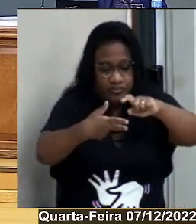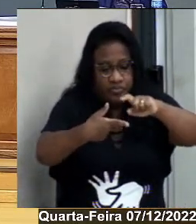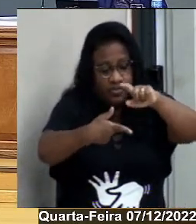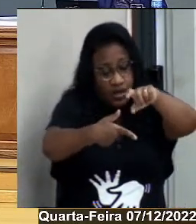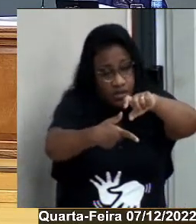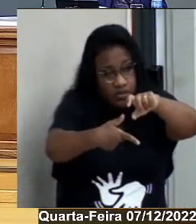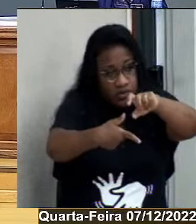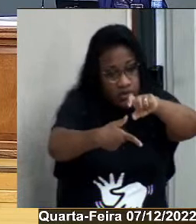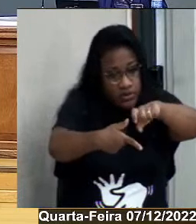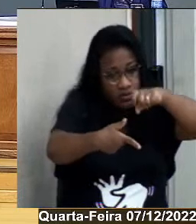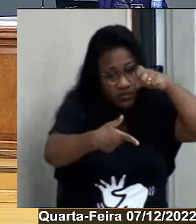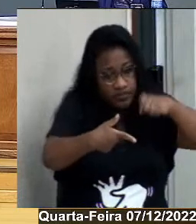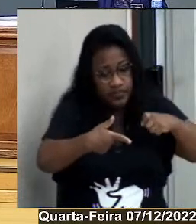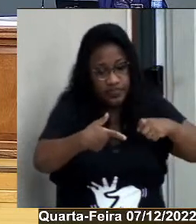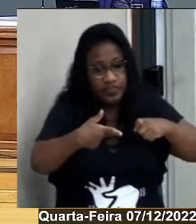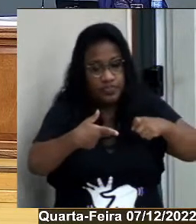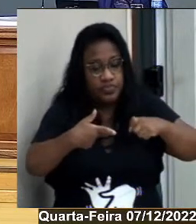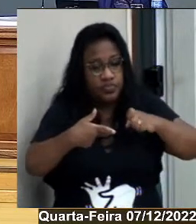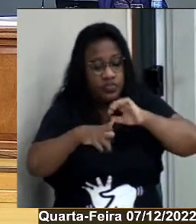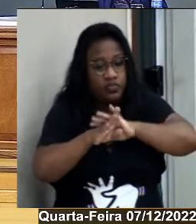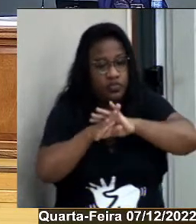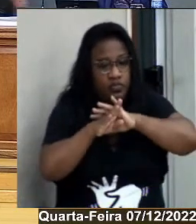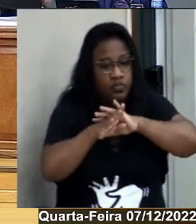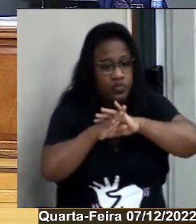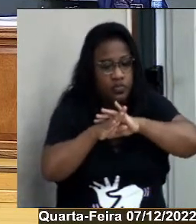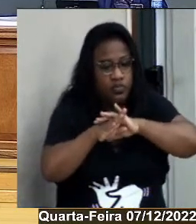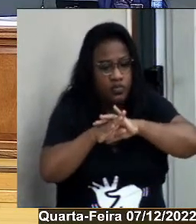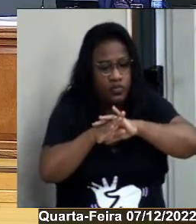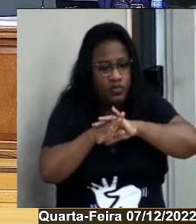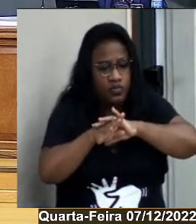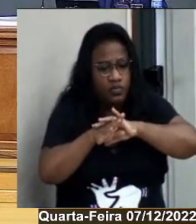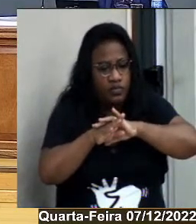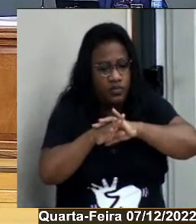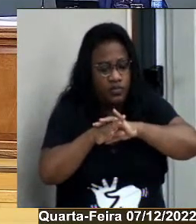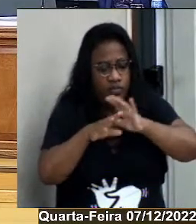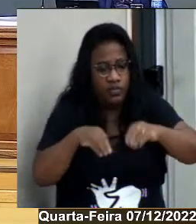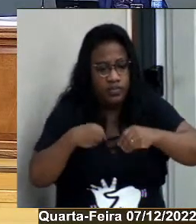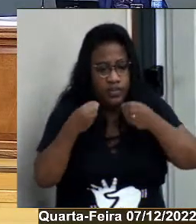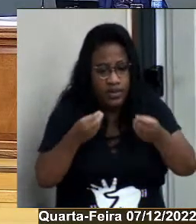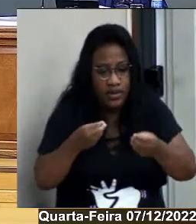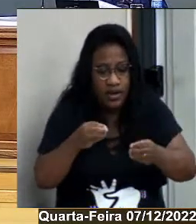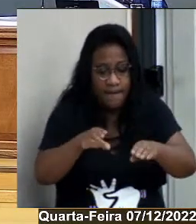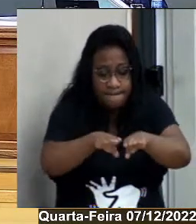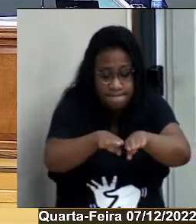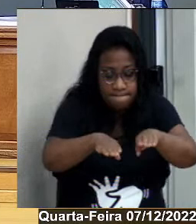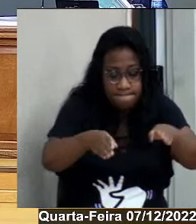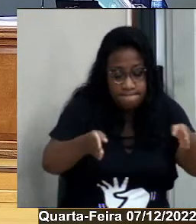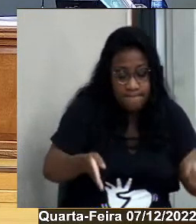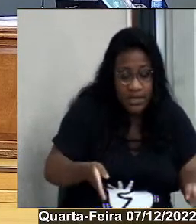para urbanização e implementação de mesinhas e bancos